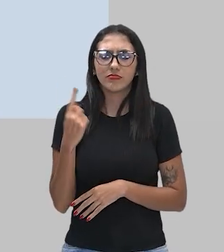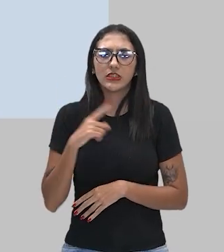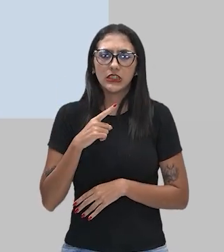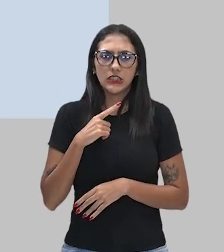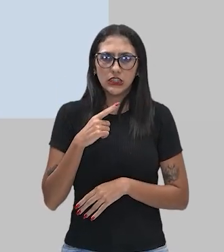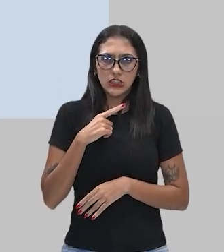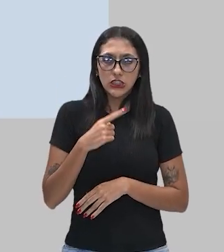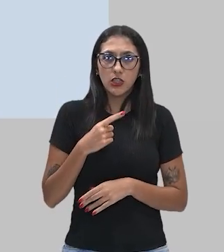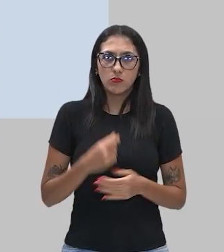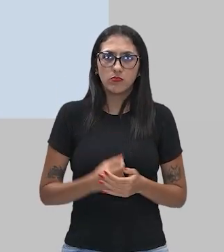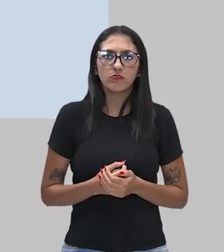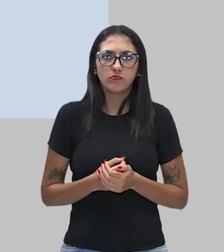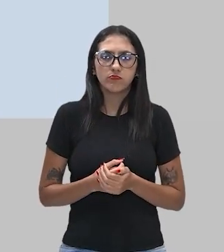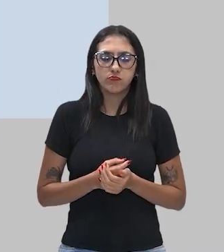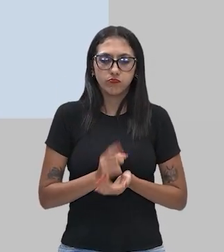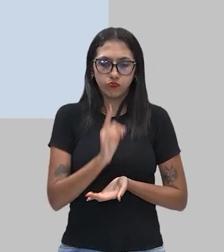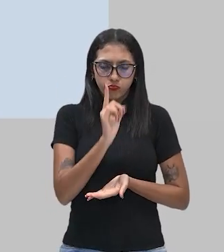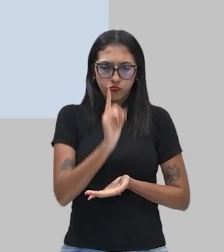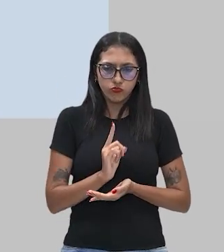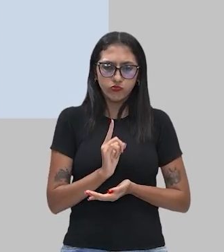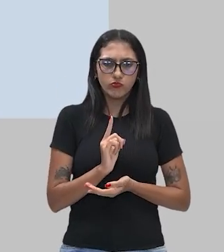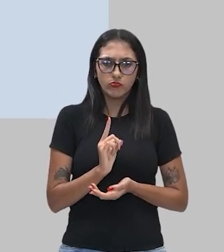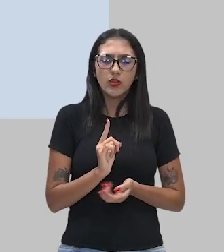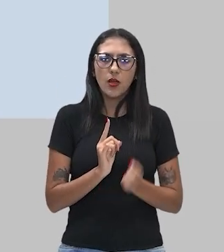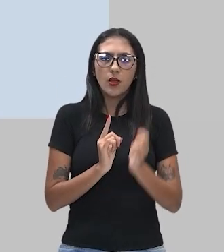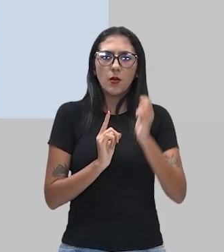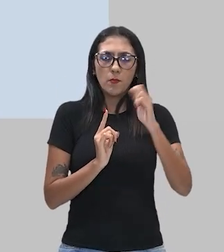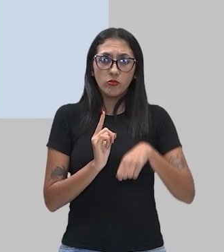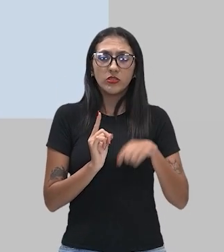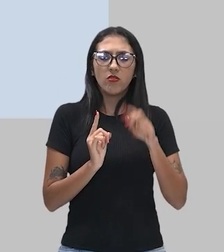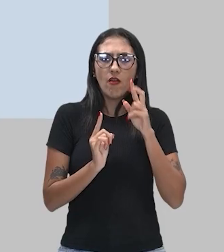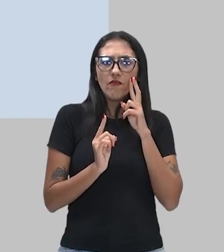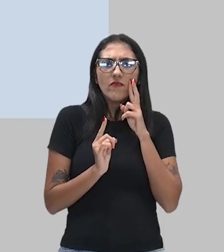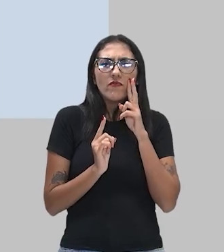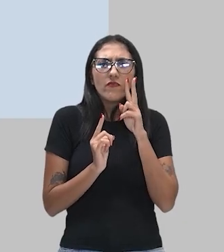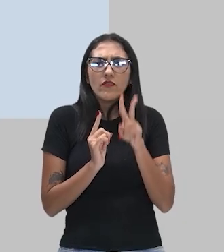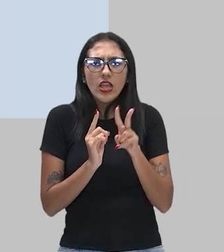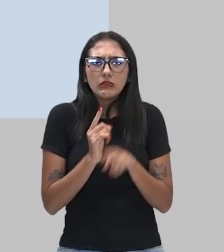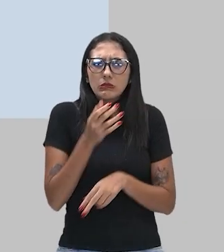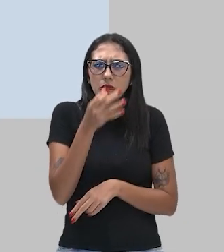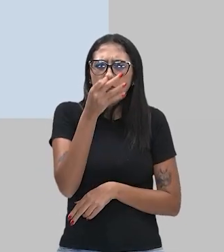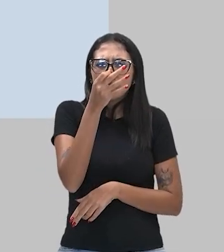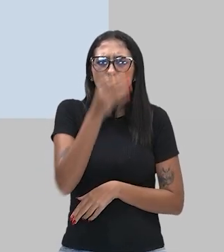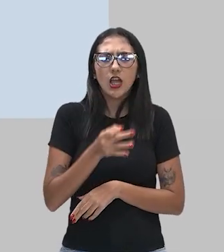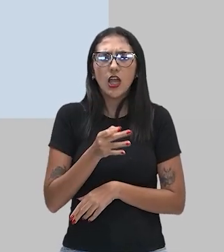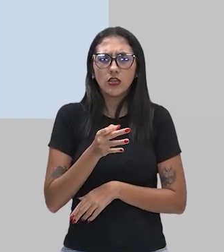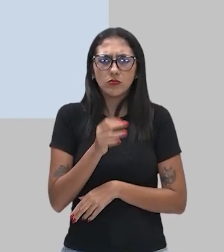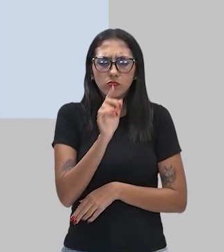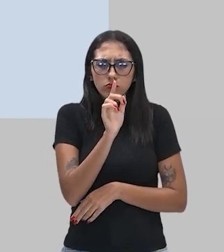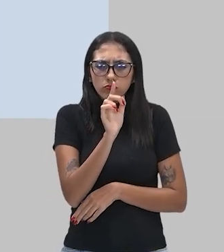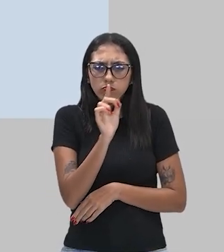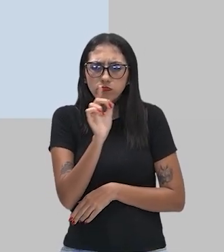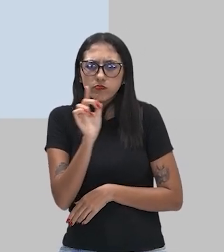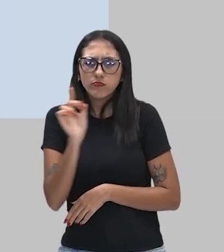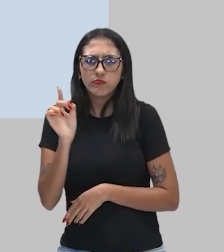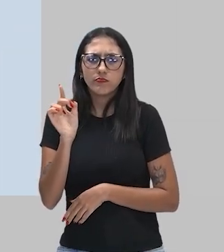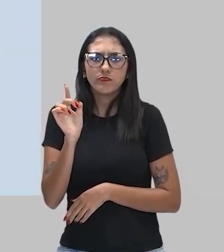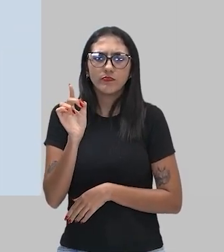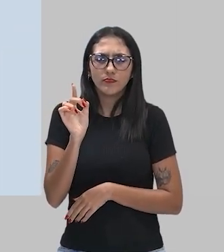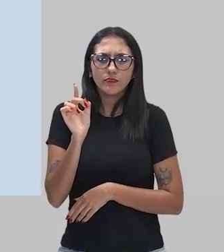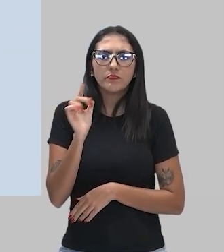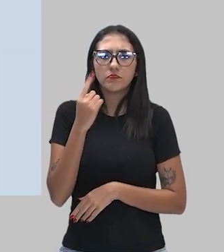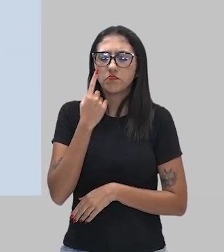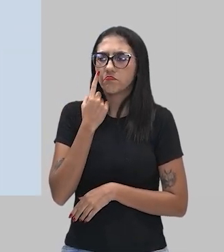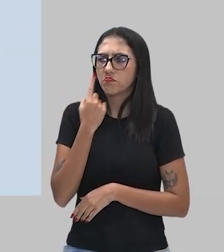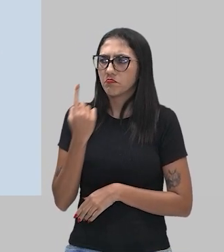de medição em uma das fendas para identificar o trajeto dos elétrons. Surpreendentemente,